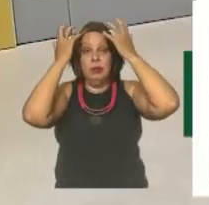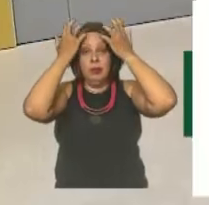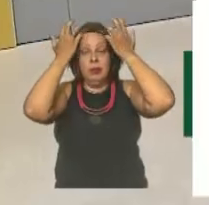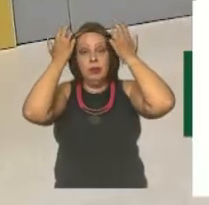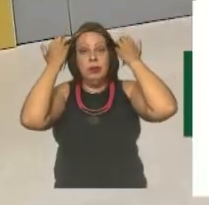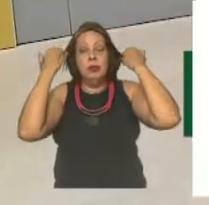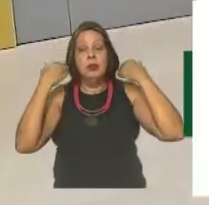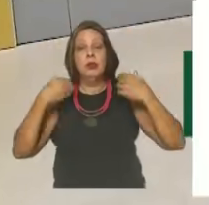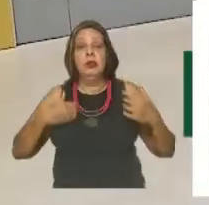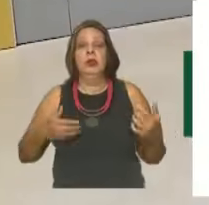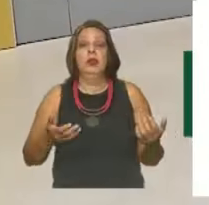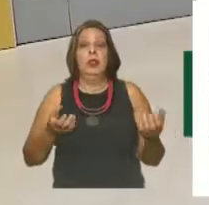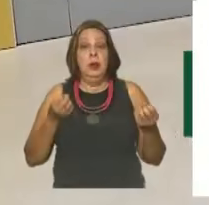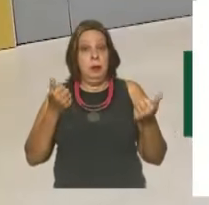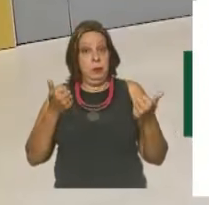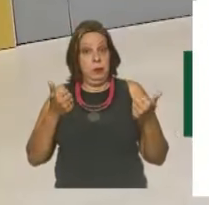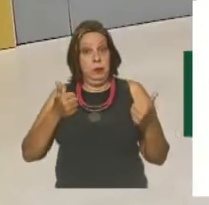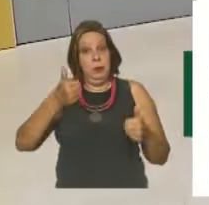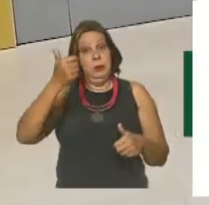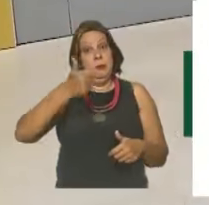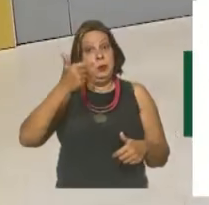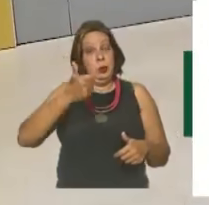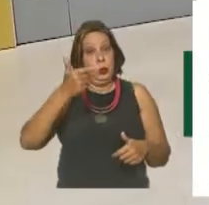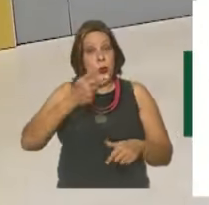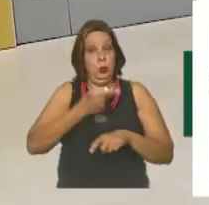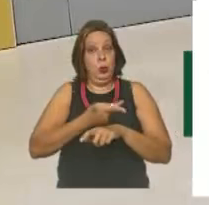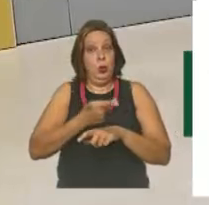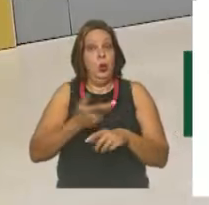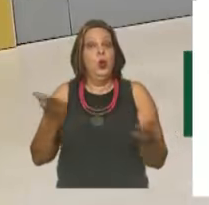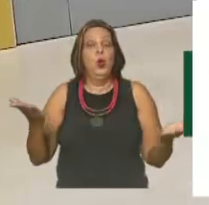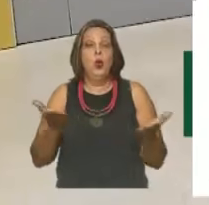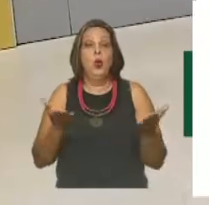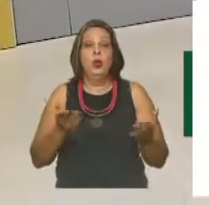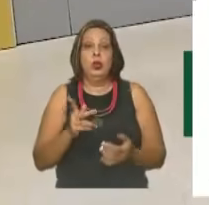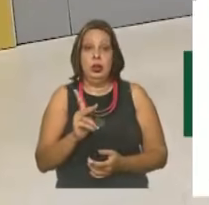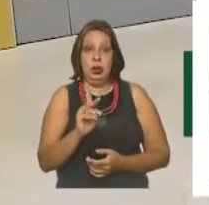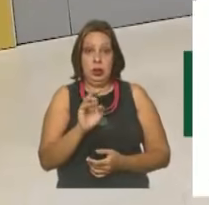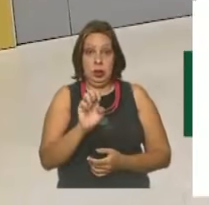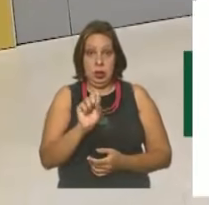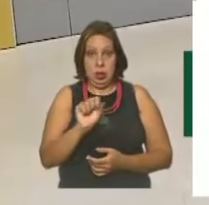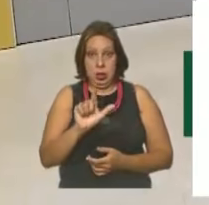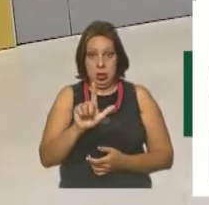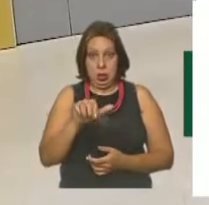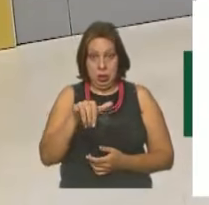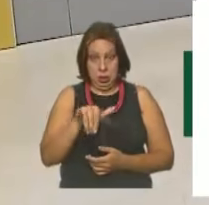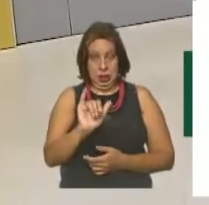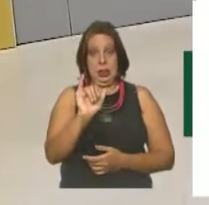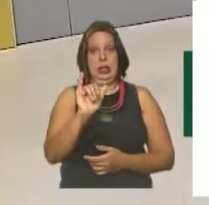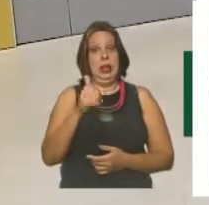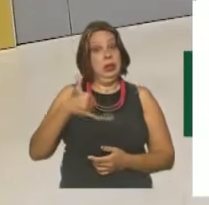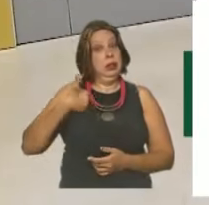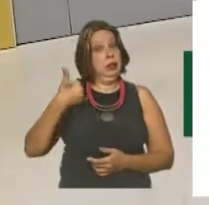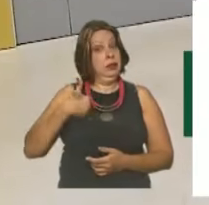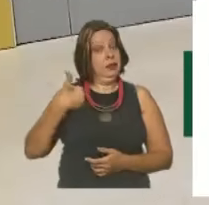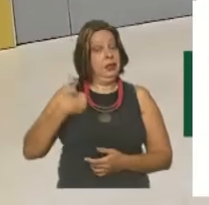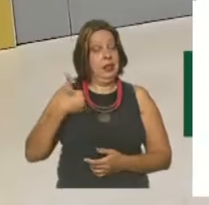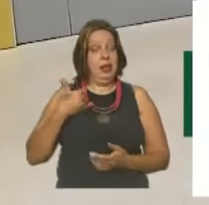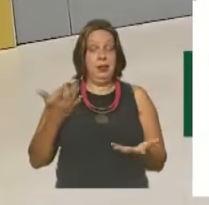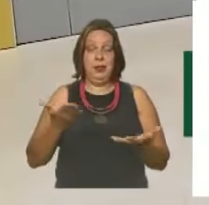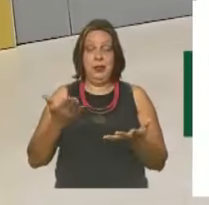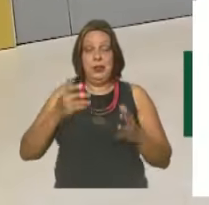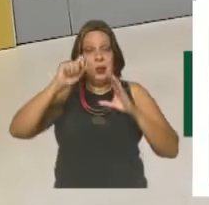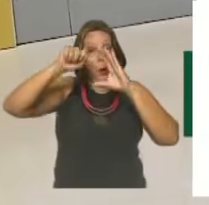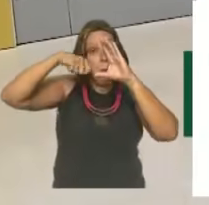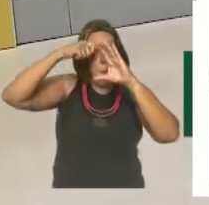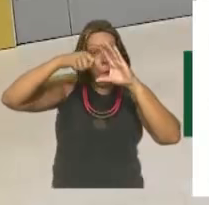do Kesley, viu, gente? É hoje? É hoje, o Kesley tá de folga, nosso repórter cinematográfico tá curtindo aí,